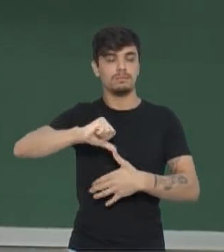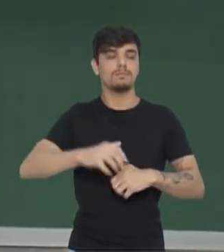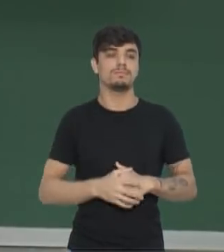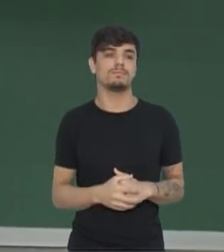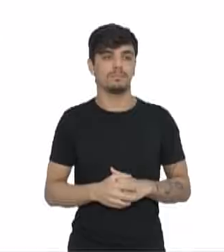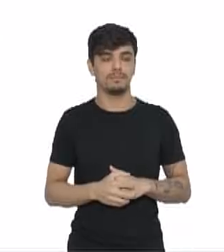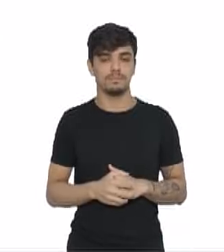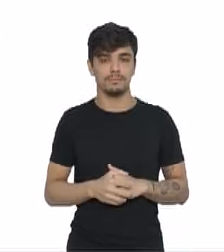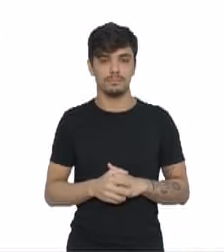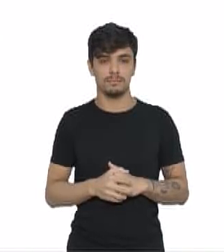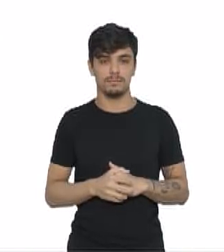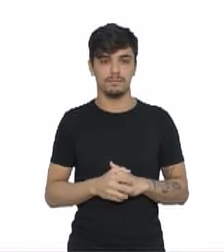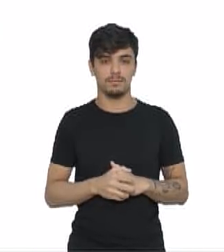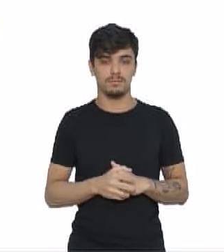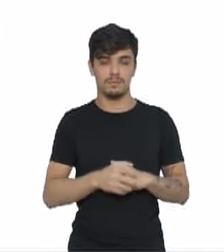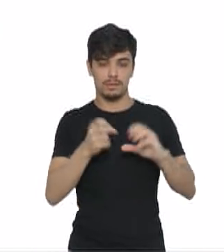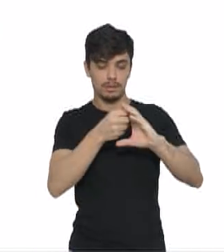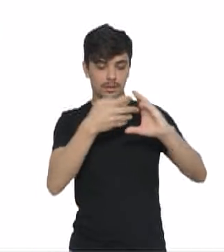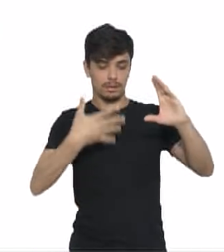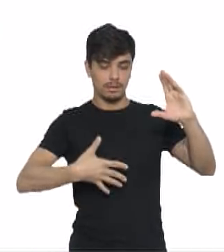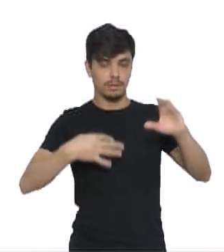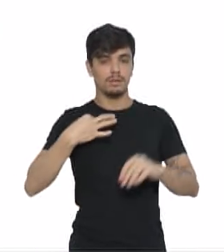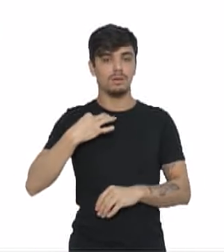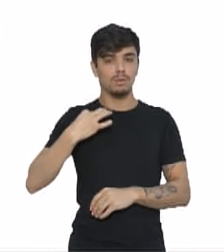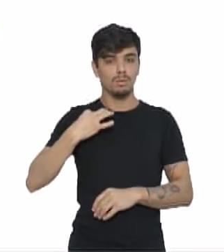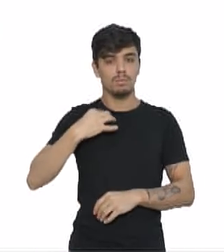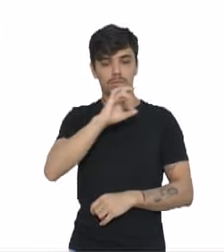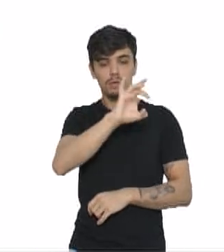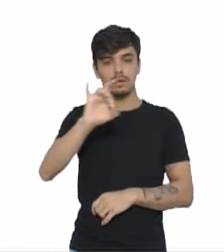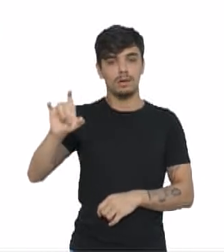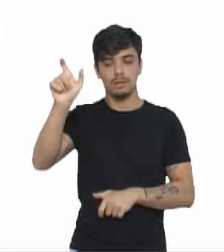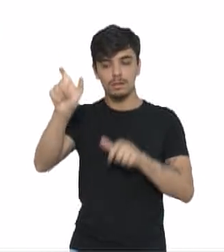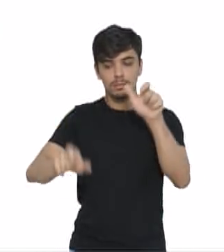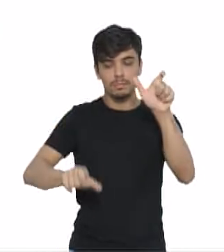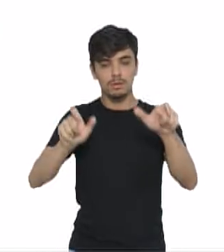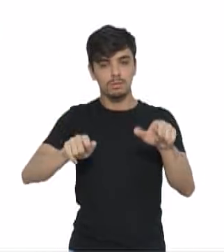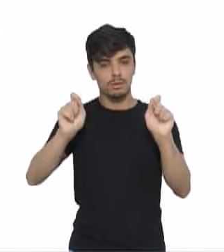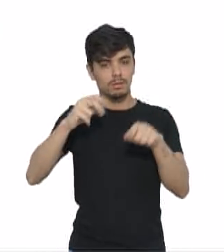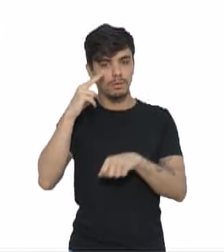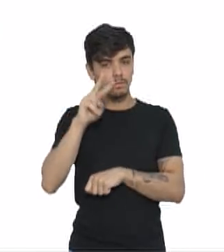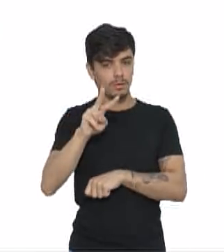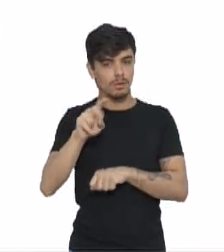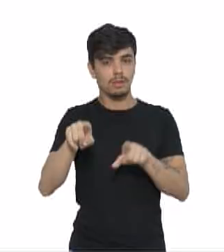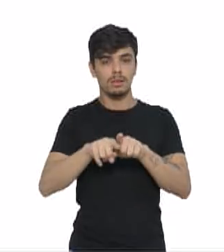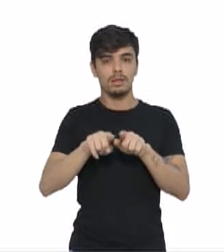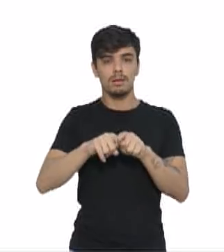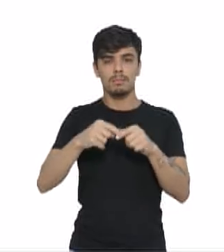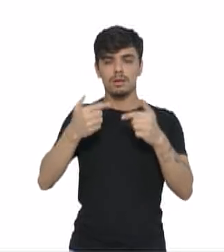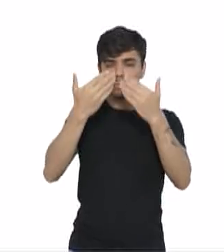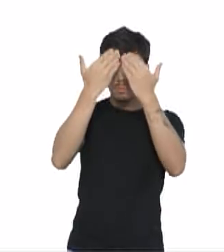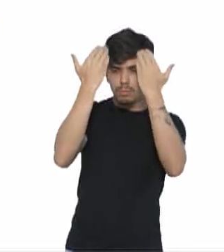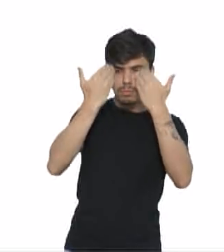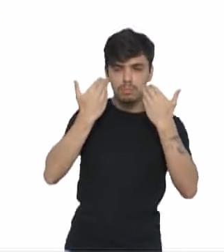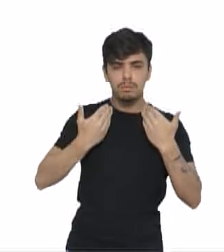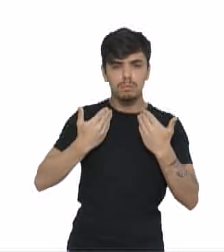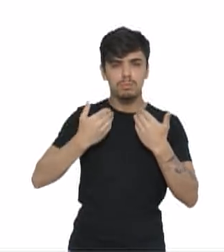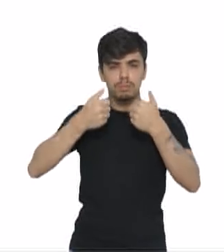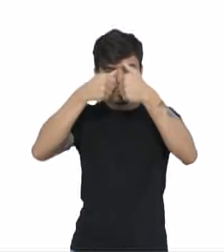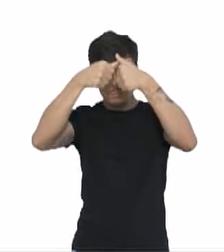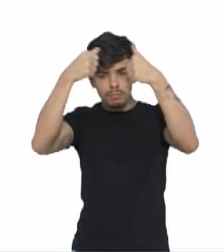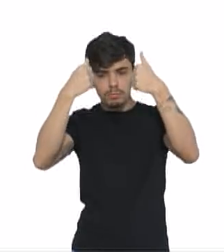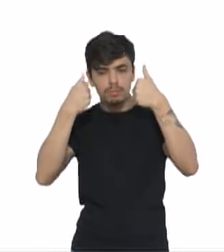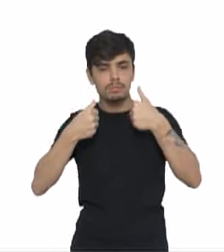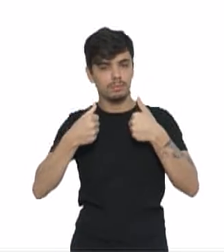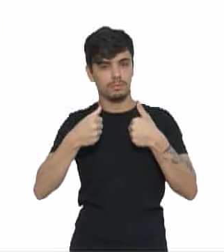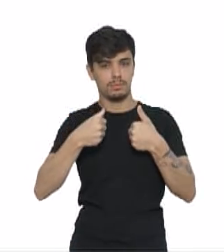As características de roupa que você consegue ver dessas pessoas, as características físicas, os traços, eles mostram